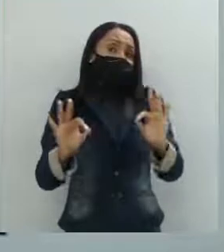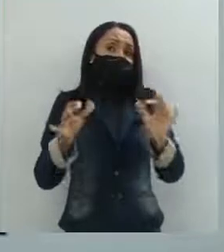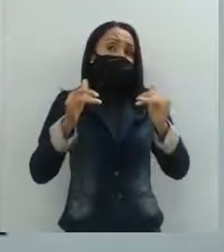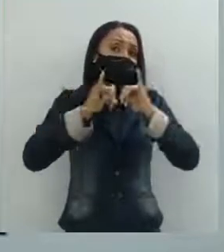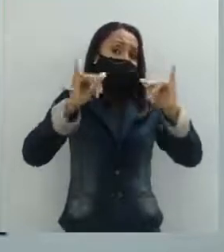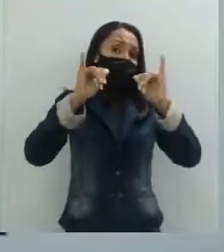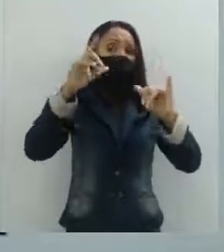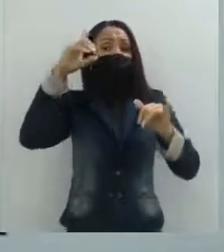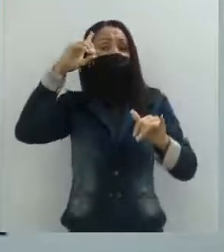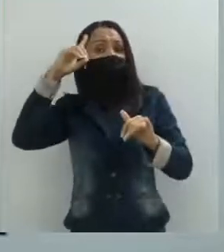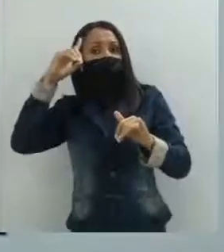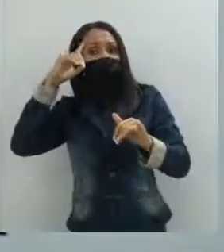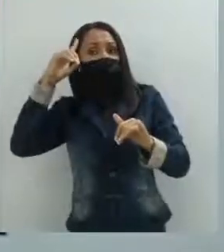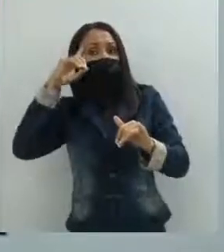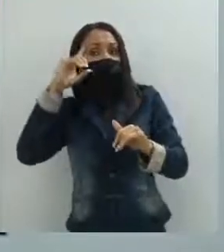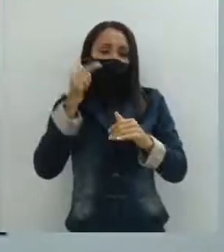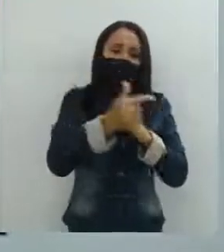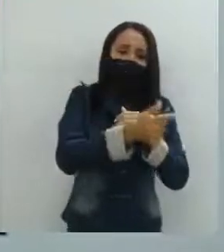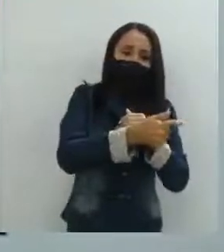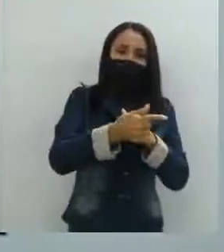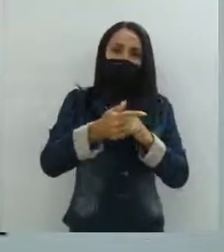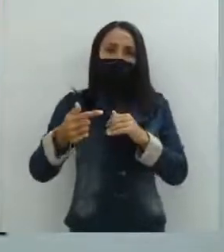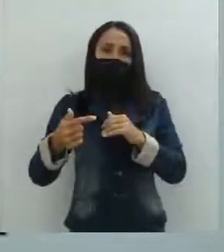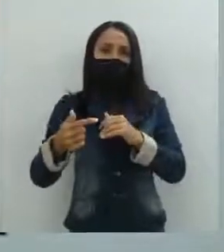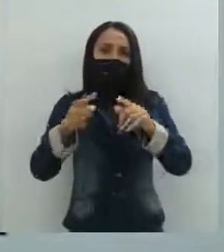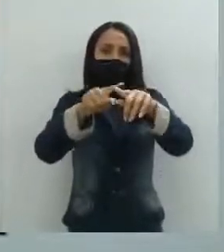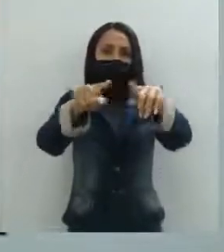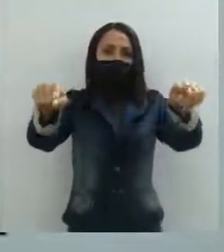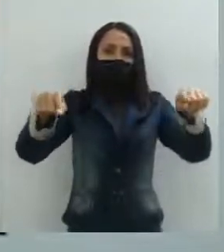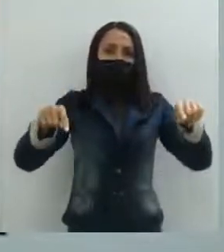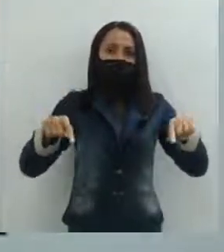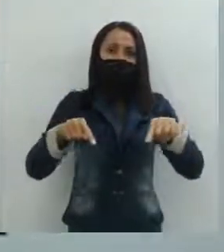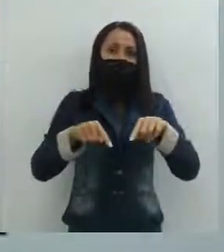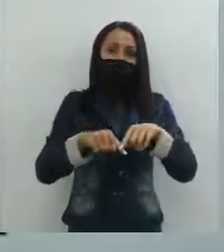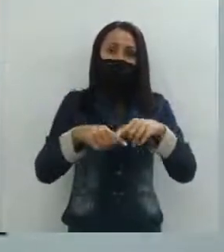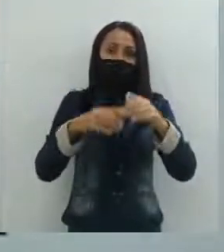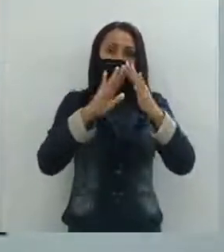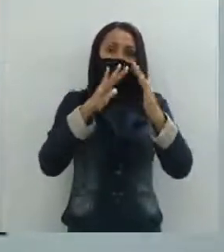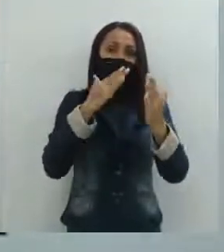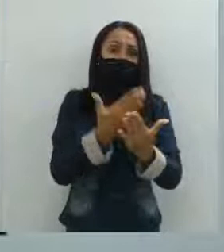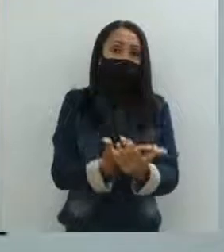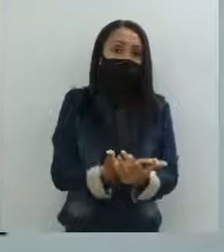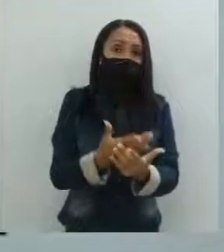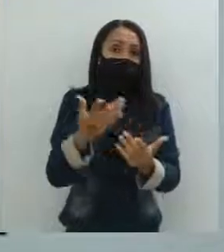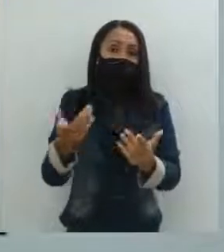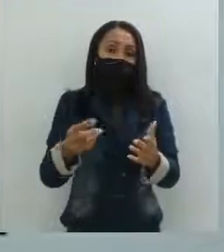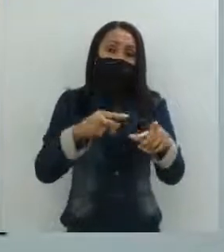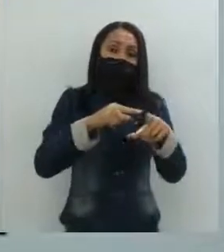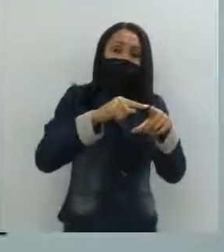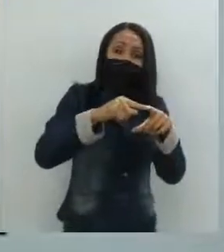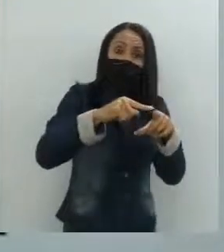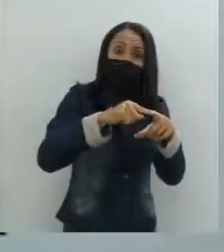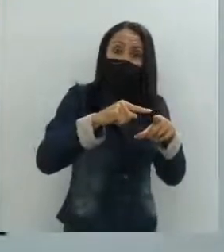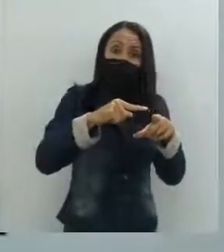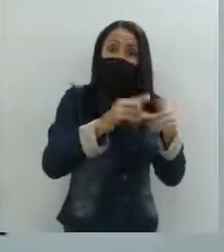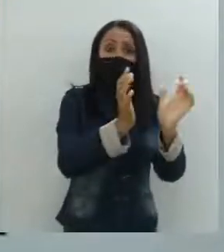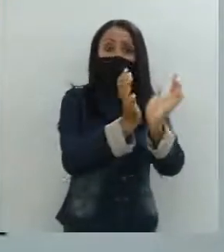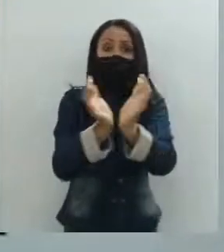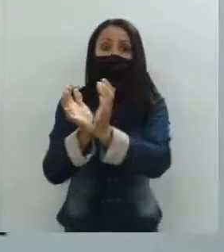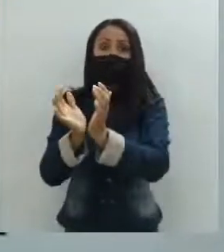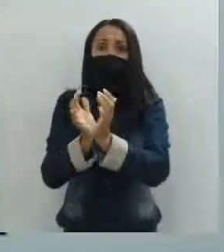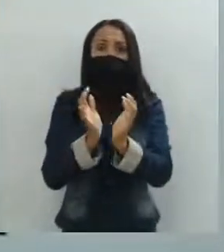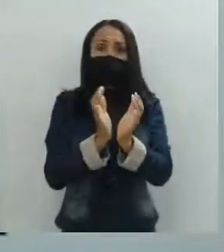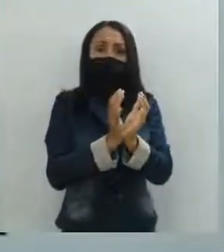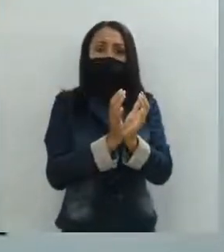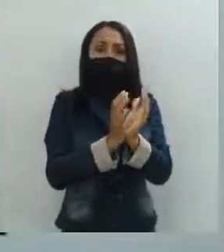dia a dia, da semana, da sua escola, do seu bairro, certo? Da sua comunidade, e